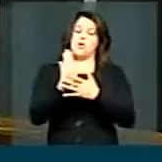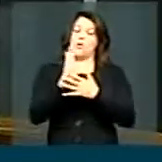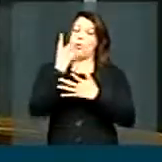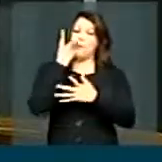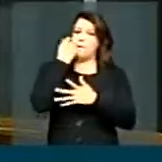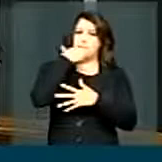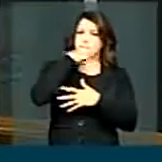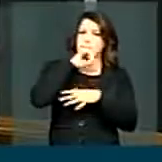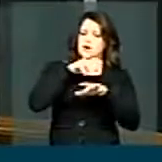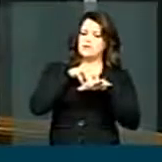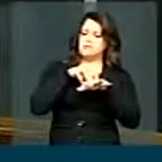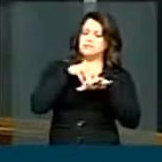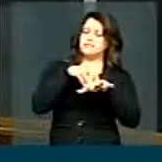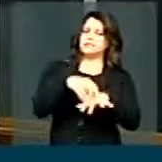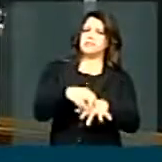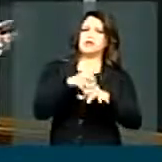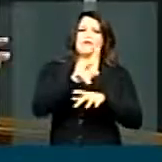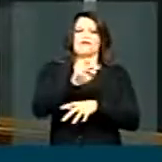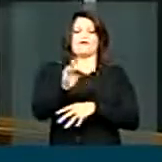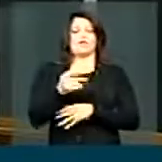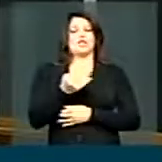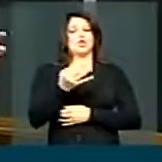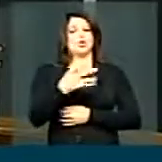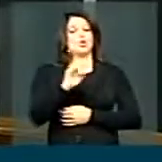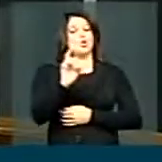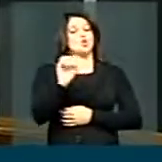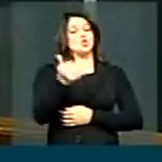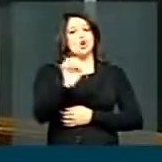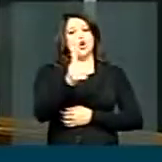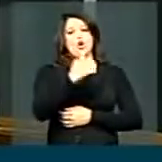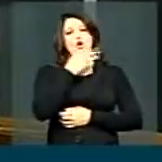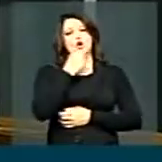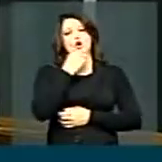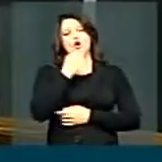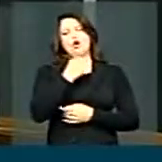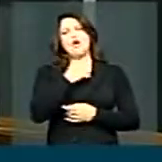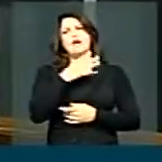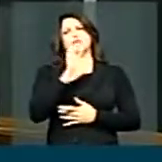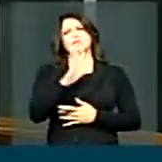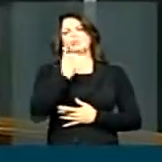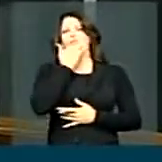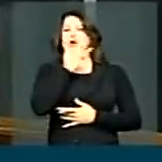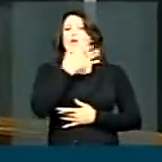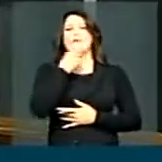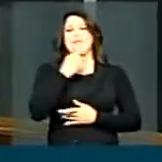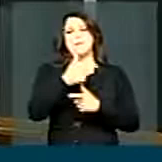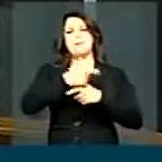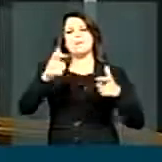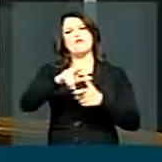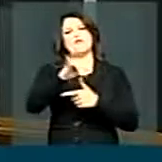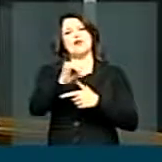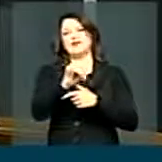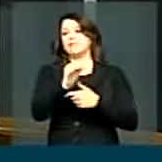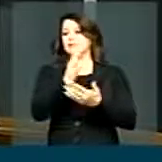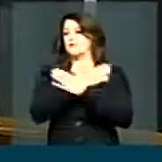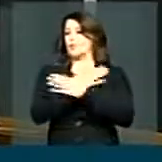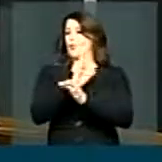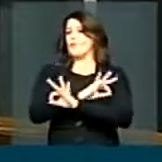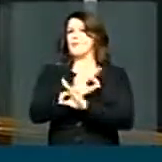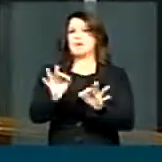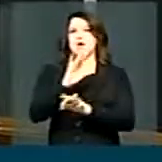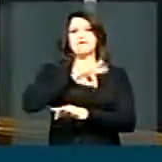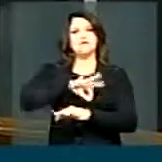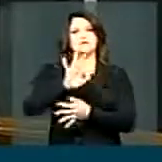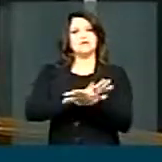família, porque praticamente são apenas homens que fazem esse tipo de trabalho, ficarão desempregados, ficarão sem